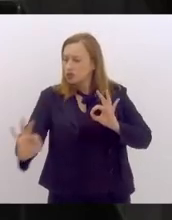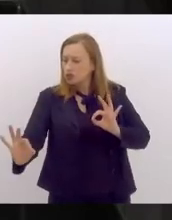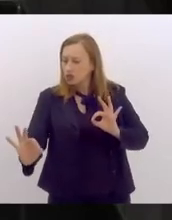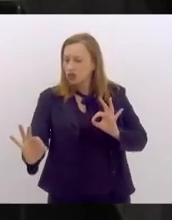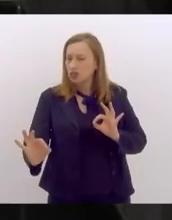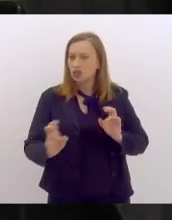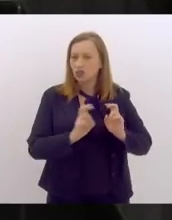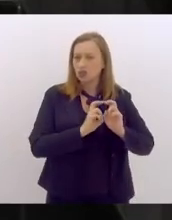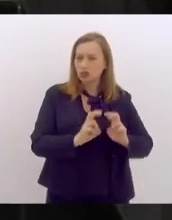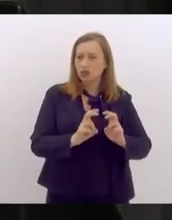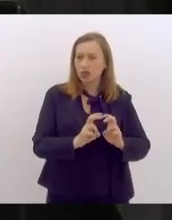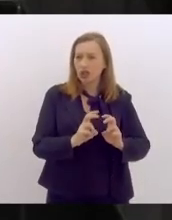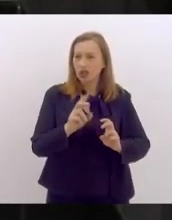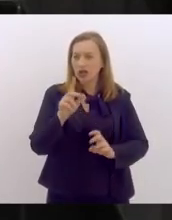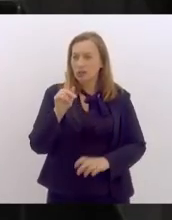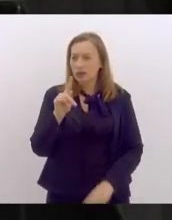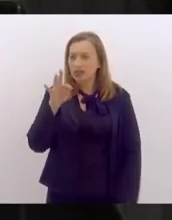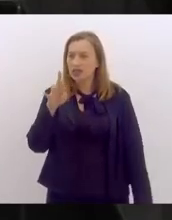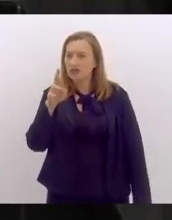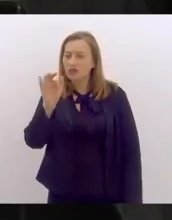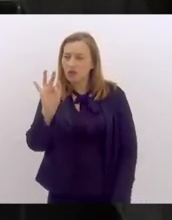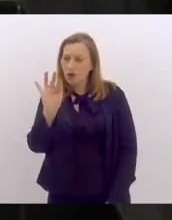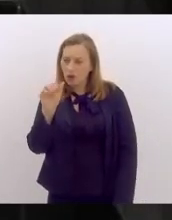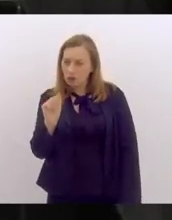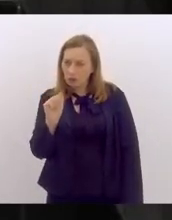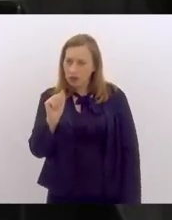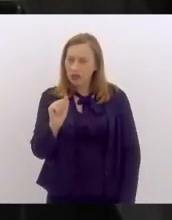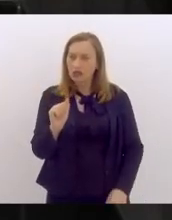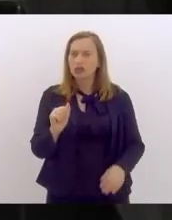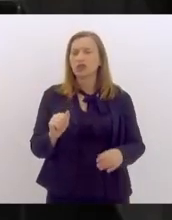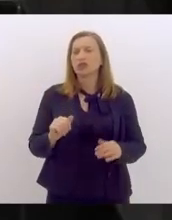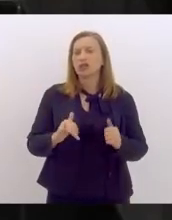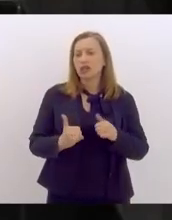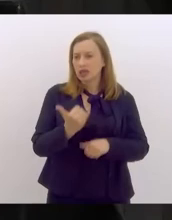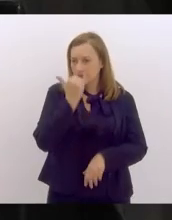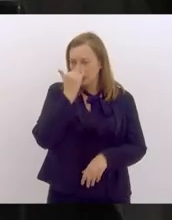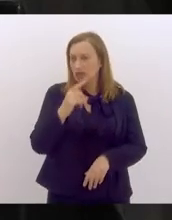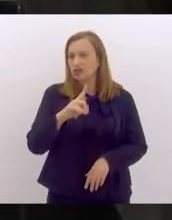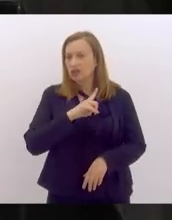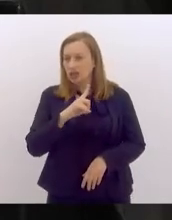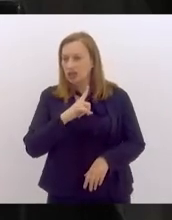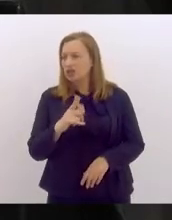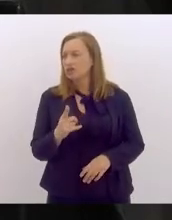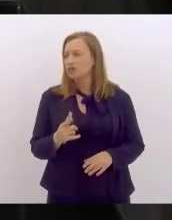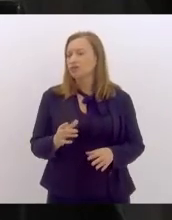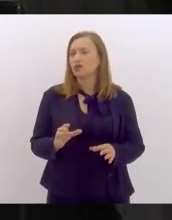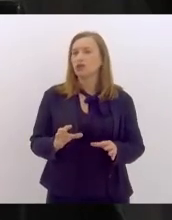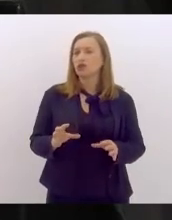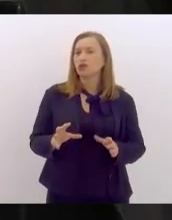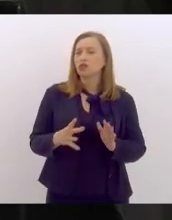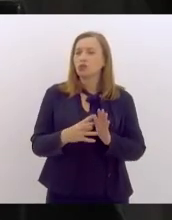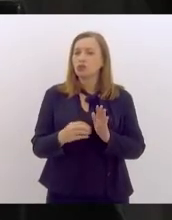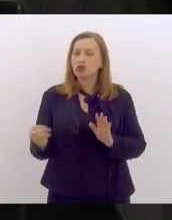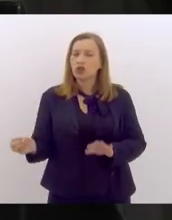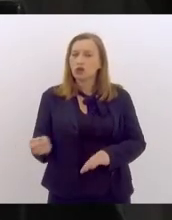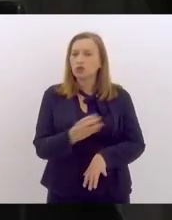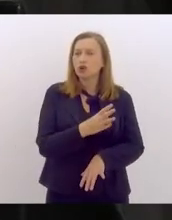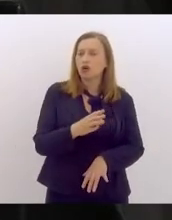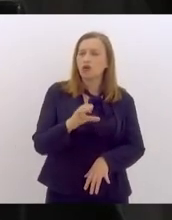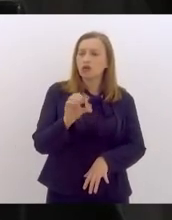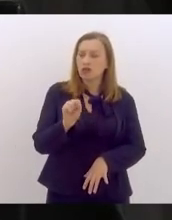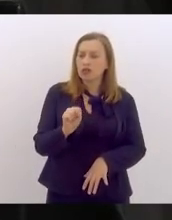entre o trem EA plataforma altura EA distância que causa muito acidente se garantir modernização na sinalização